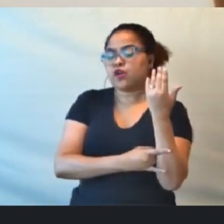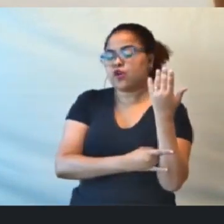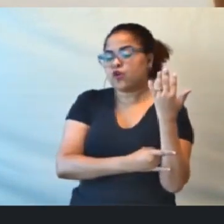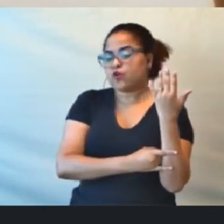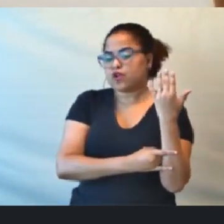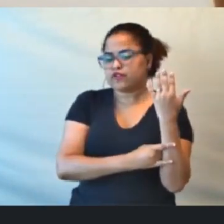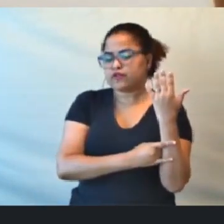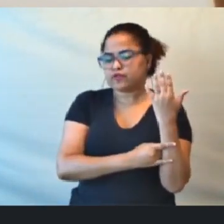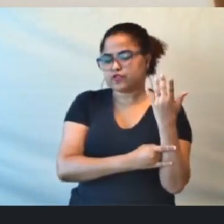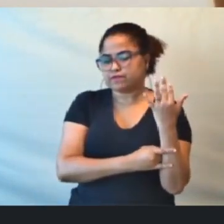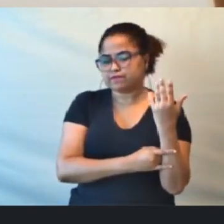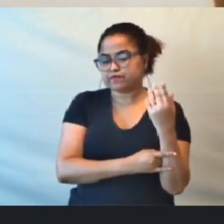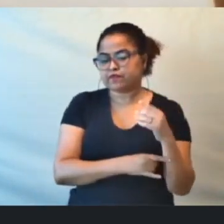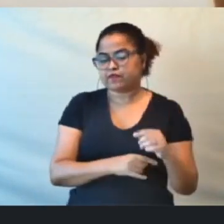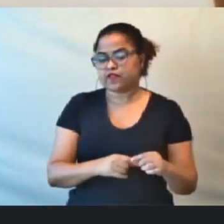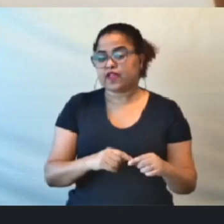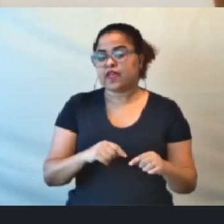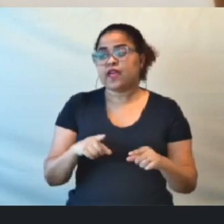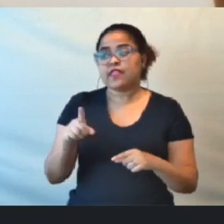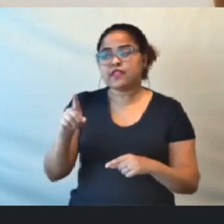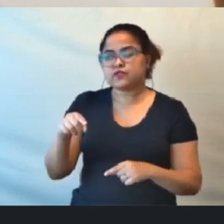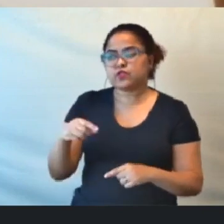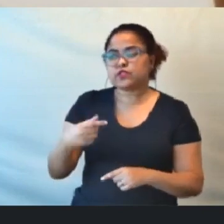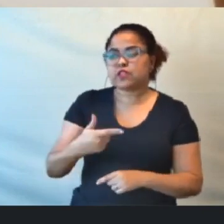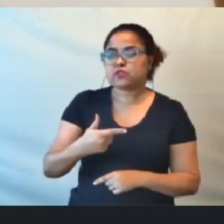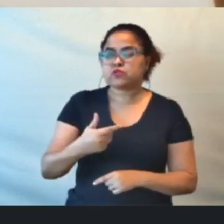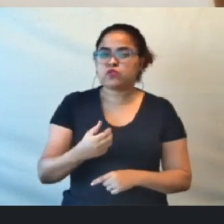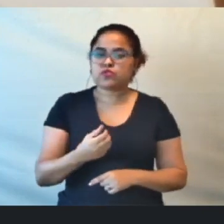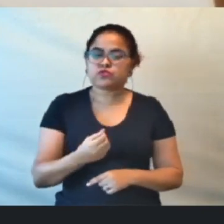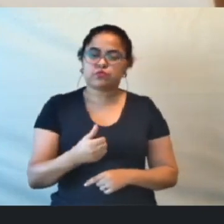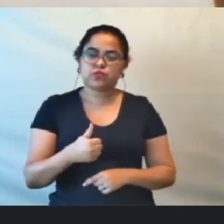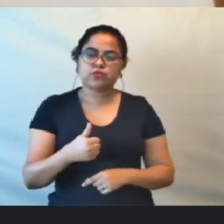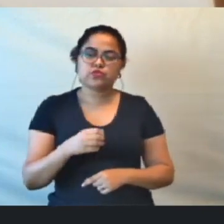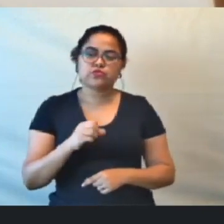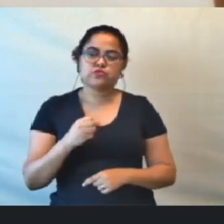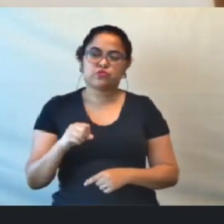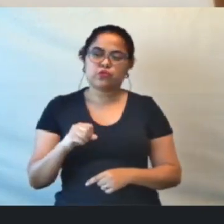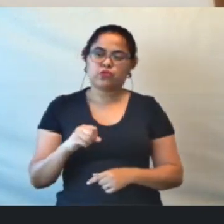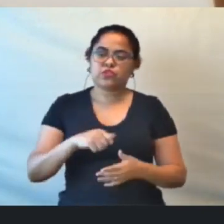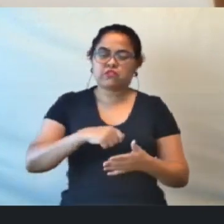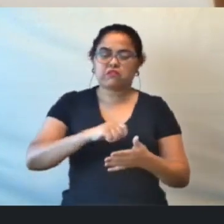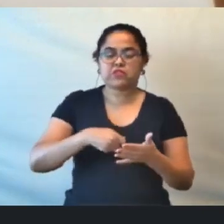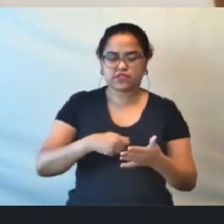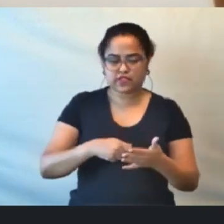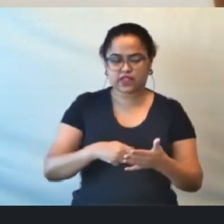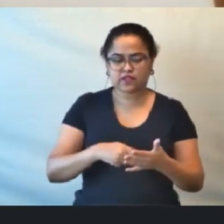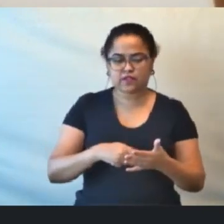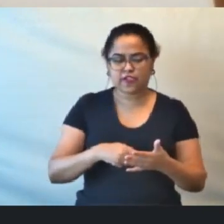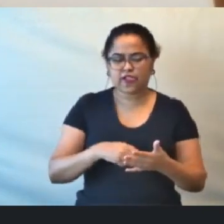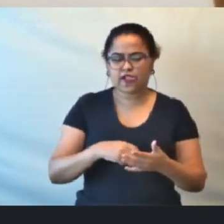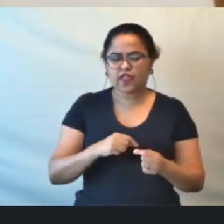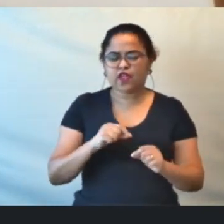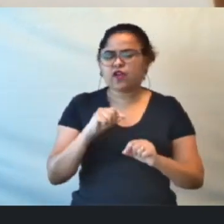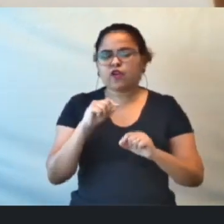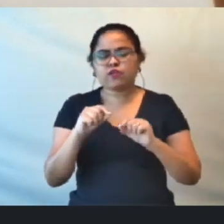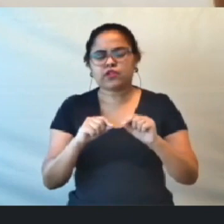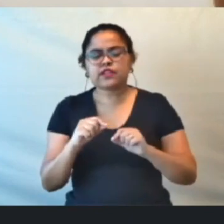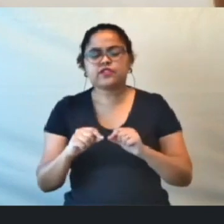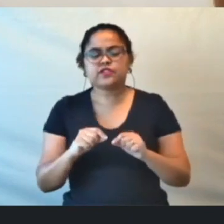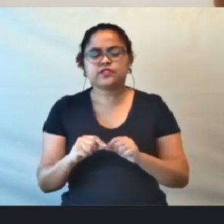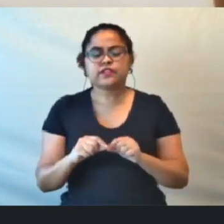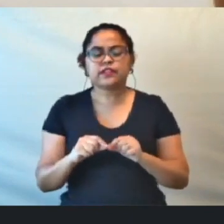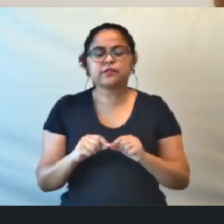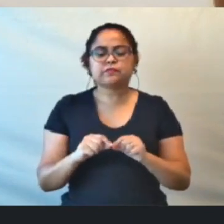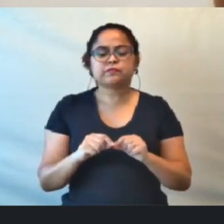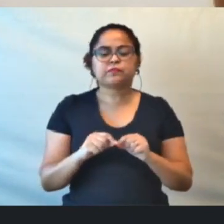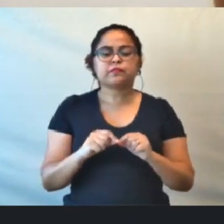em 2018, ele envolvia, né, a Secretaria Municipal de